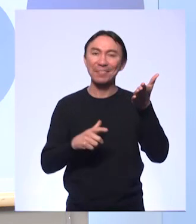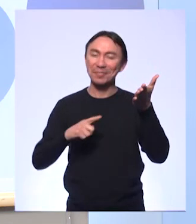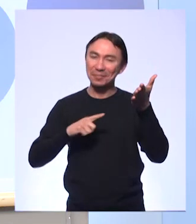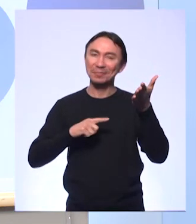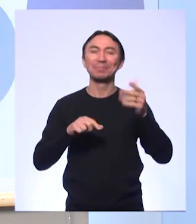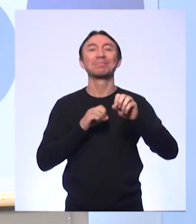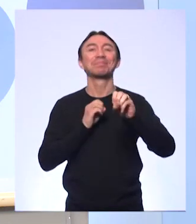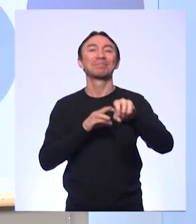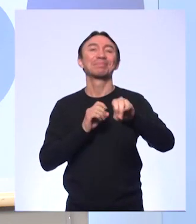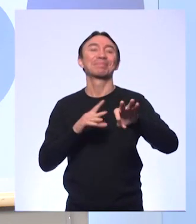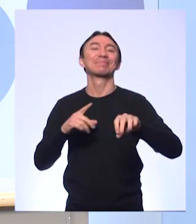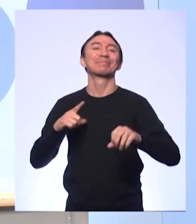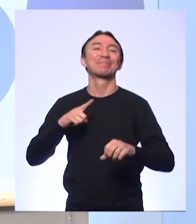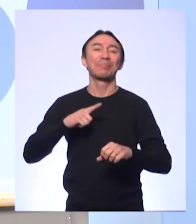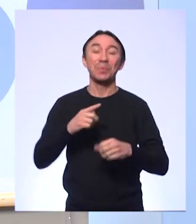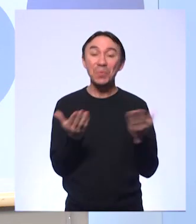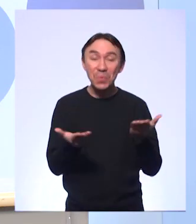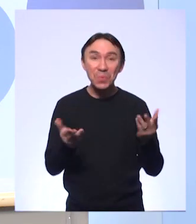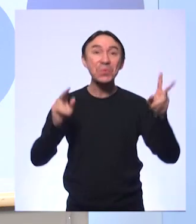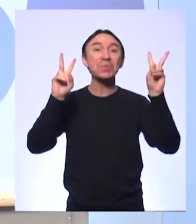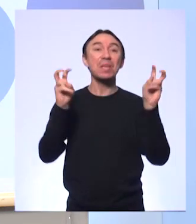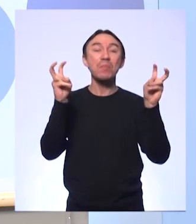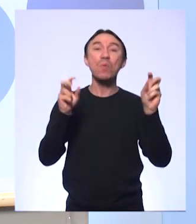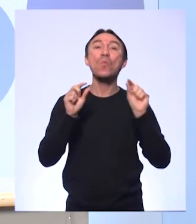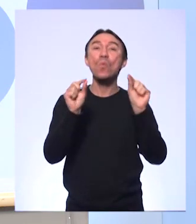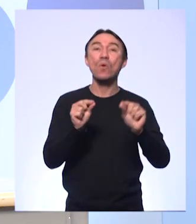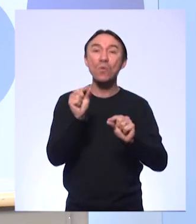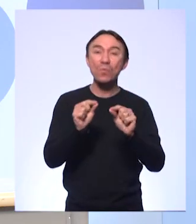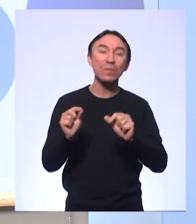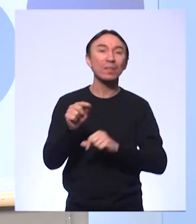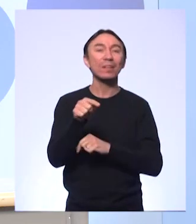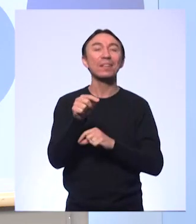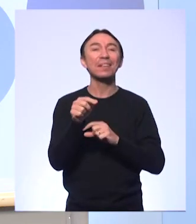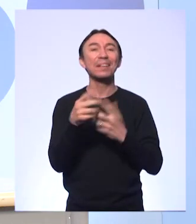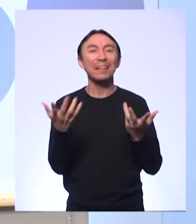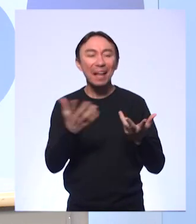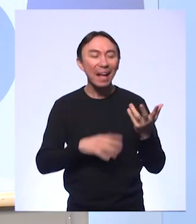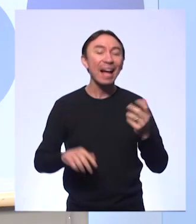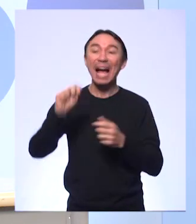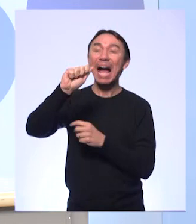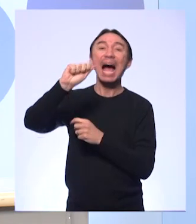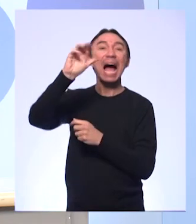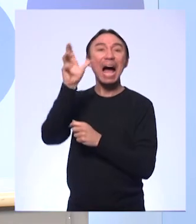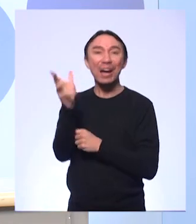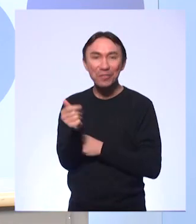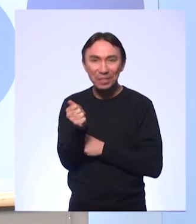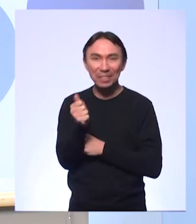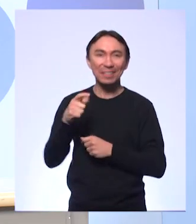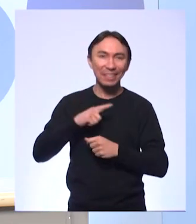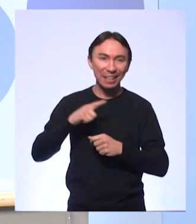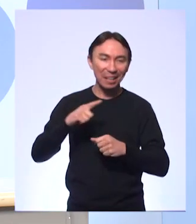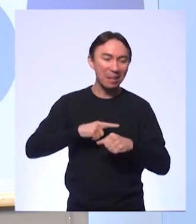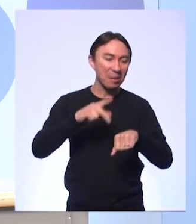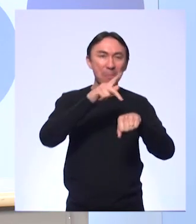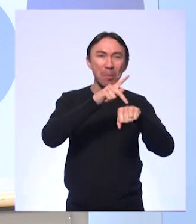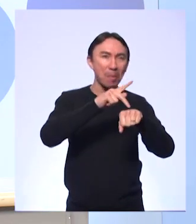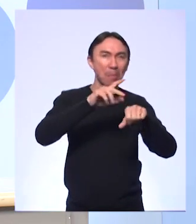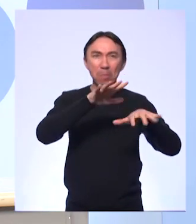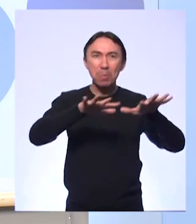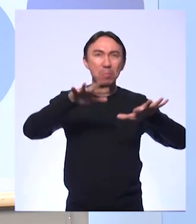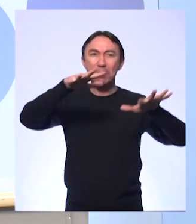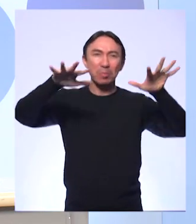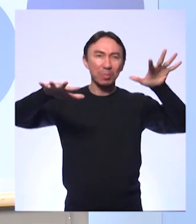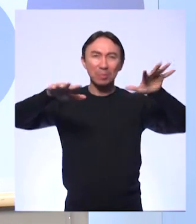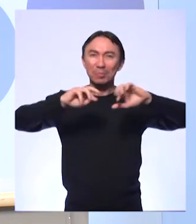aula sobre os aspectos físicos do continente africano, parte 1. Na tela para vocês e também para